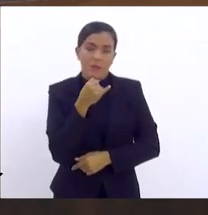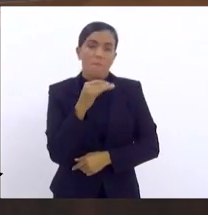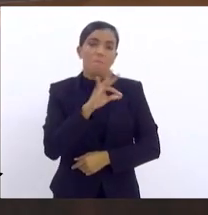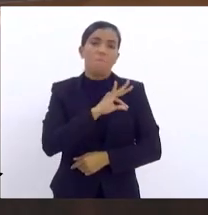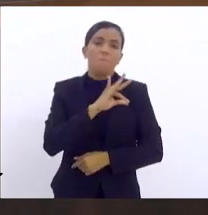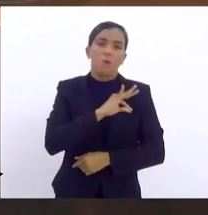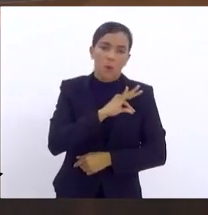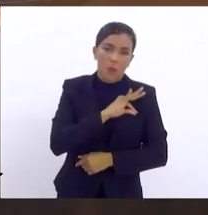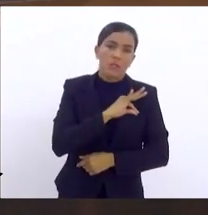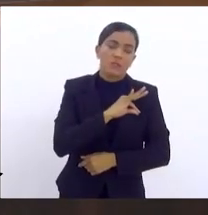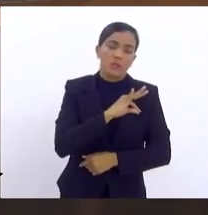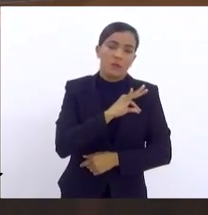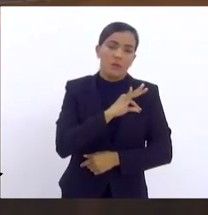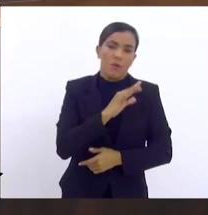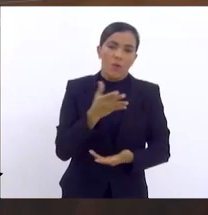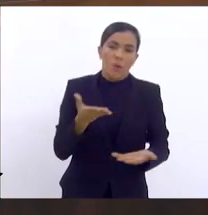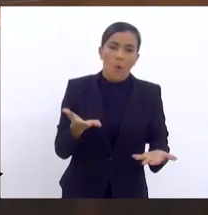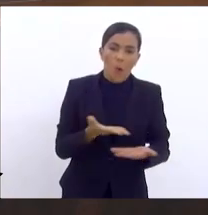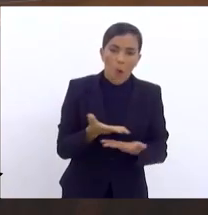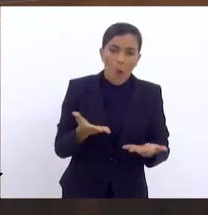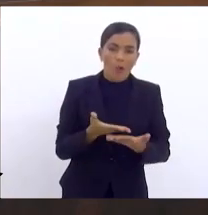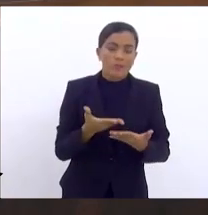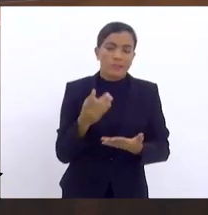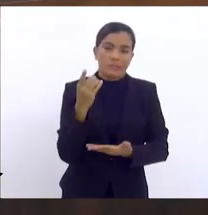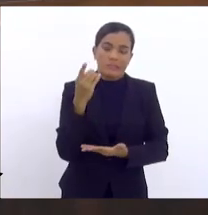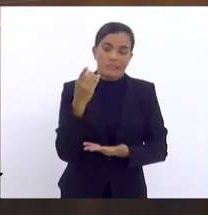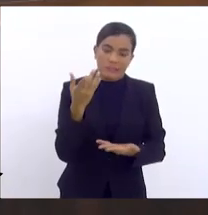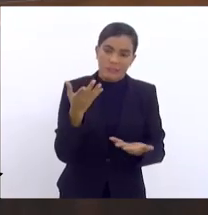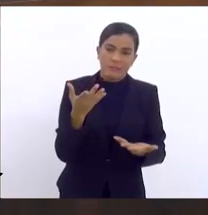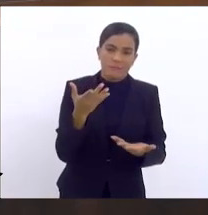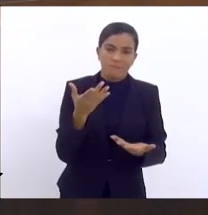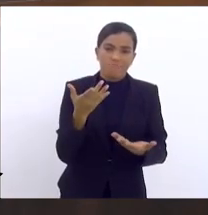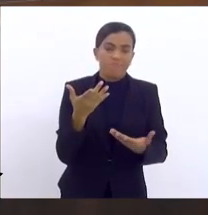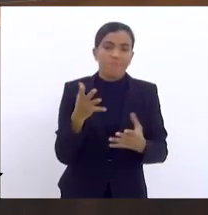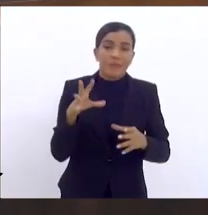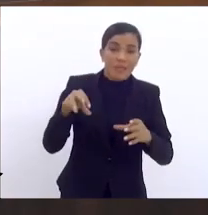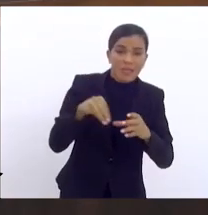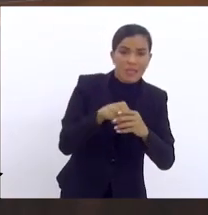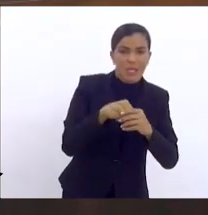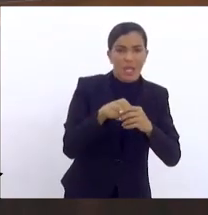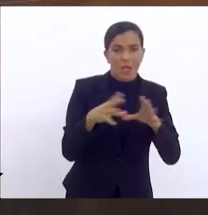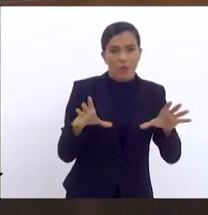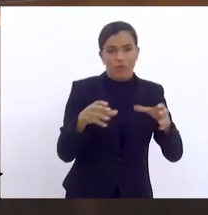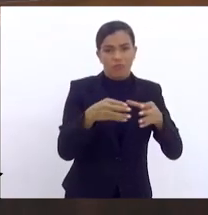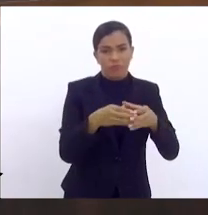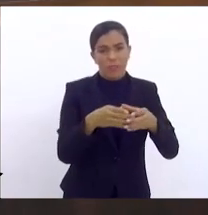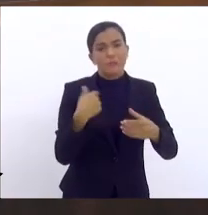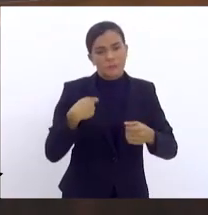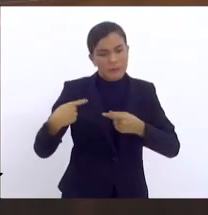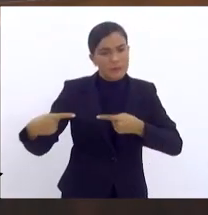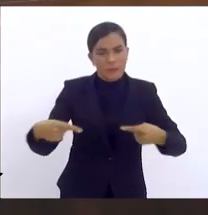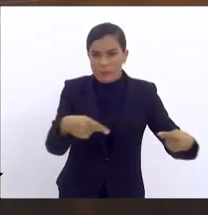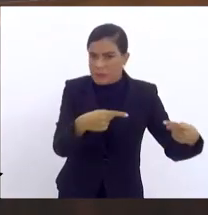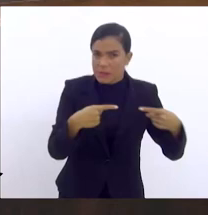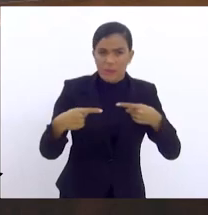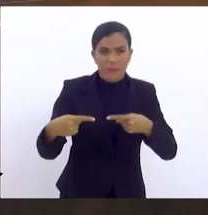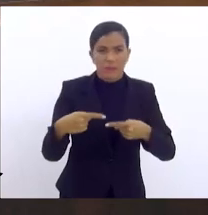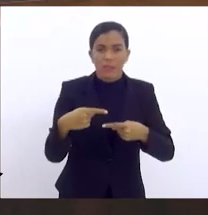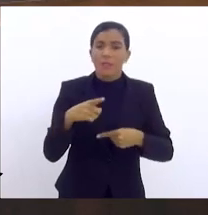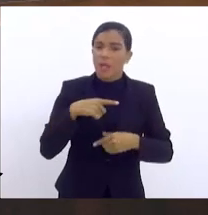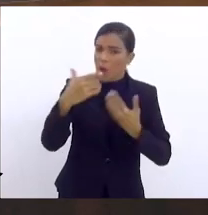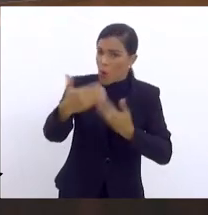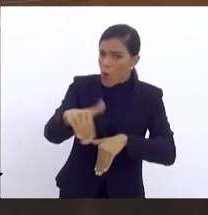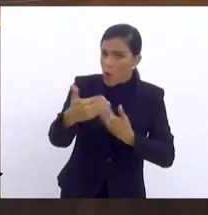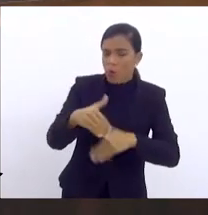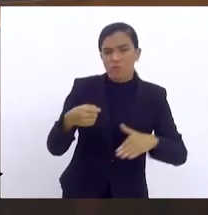de policiais hoje tem um tem um déficit muito grande policial na na Corporação a gente precisa debater isso aí Os policiais de concurso serem